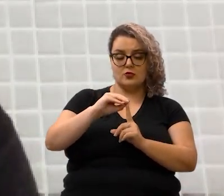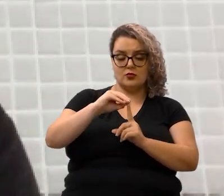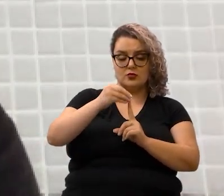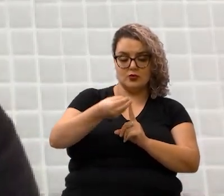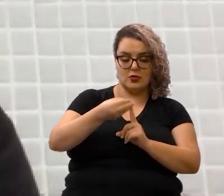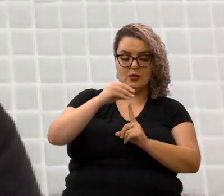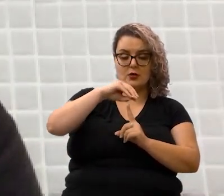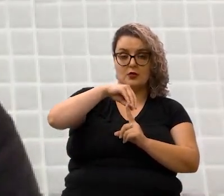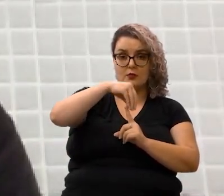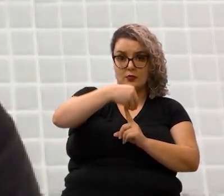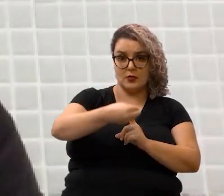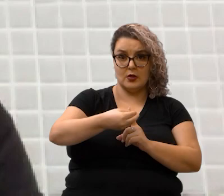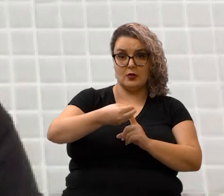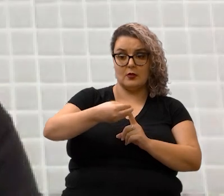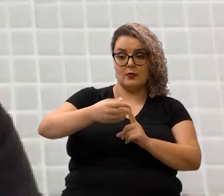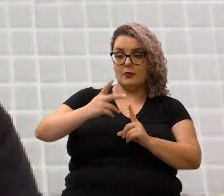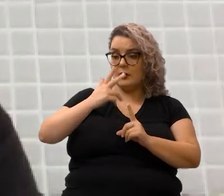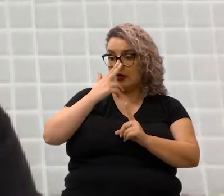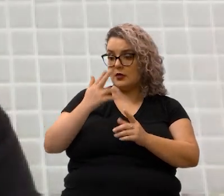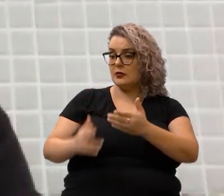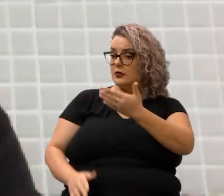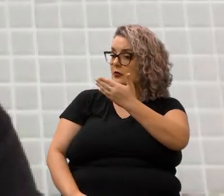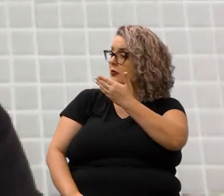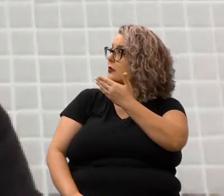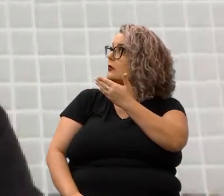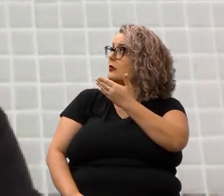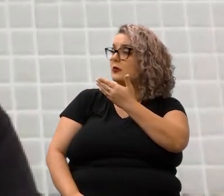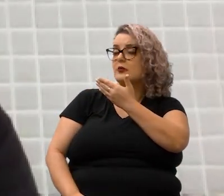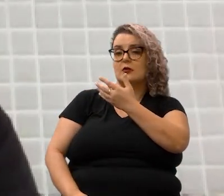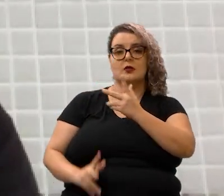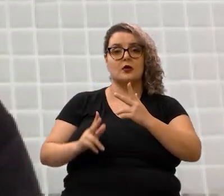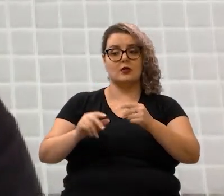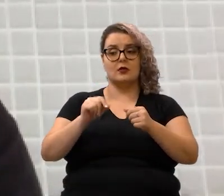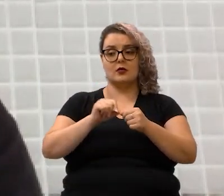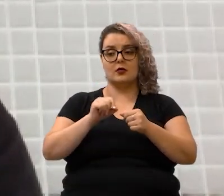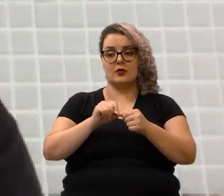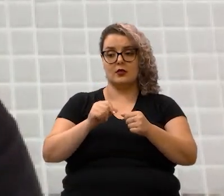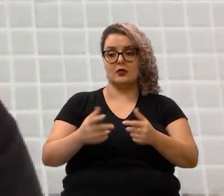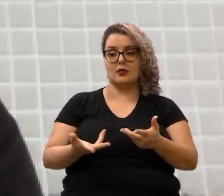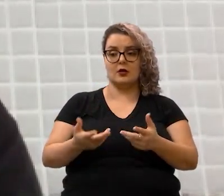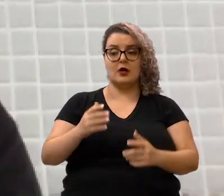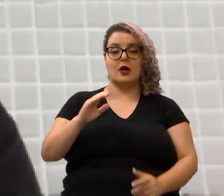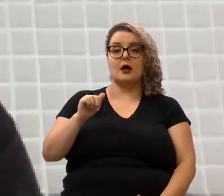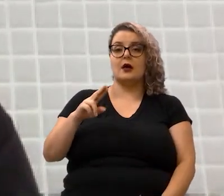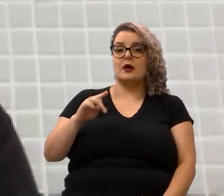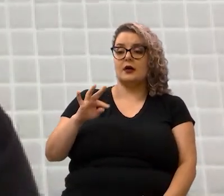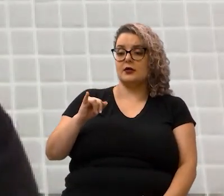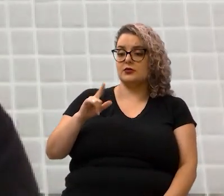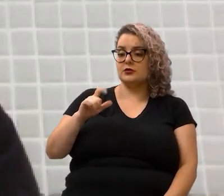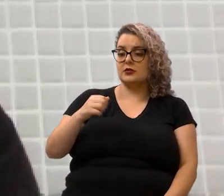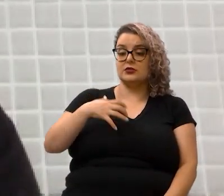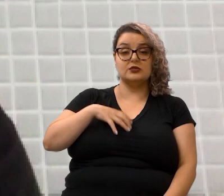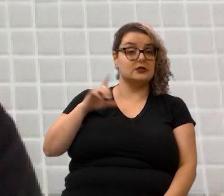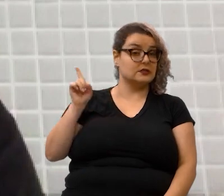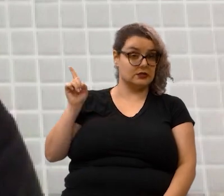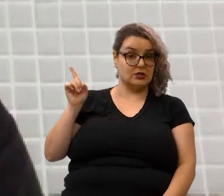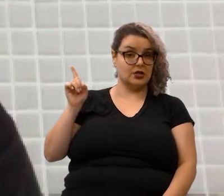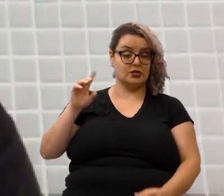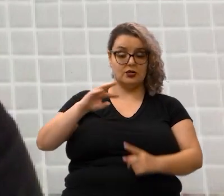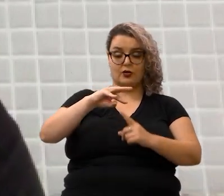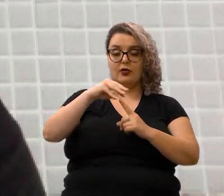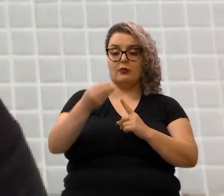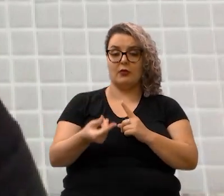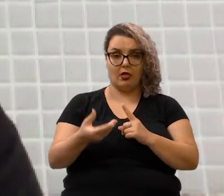do fêmur, né? Como se você está descascando um ovo. O que eu estou fazendo aqui, ó. A cartilagem fica exatamente desse jeito.